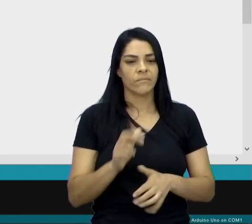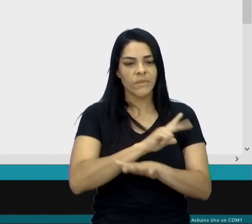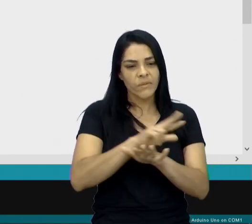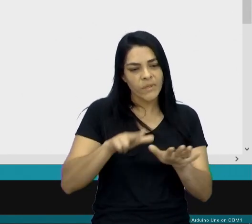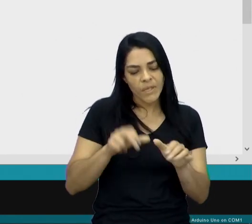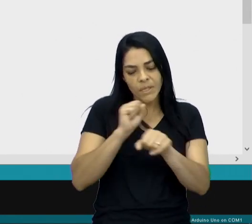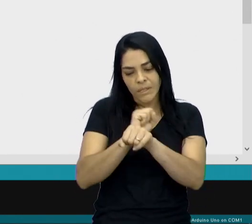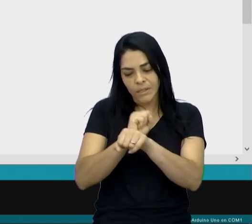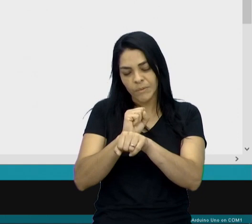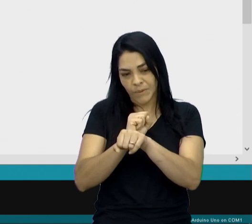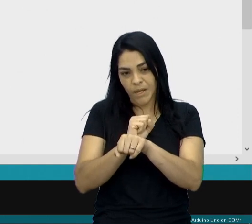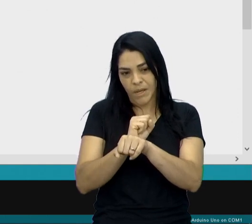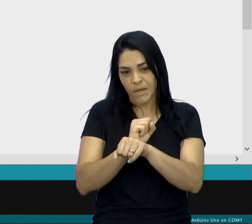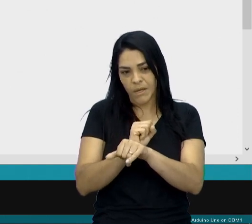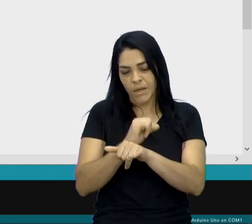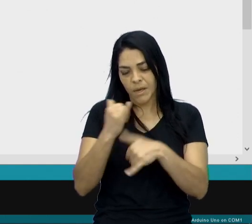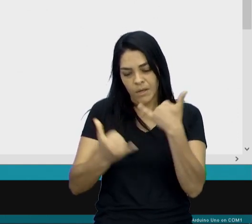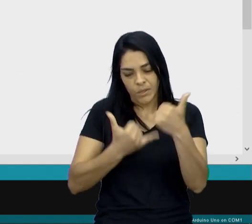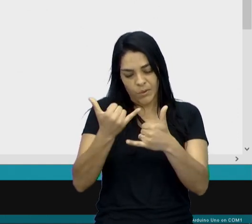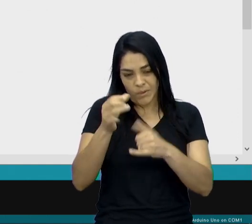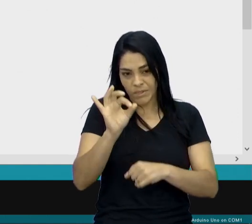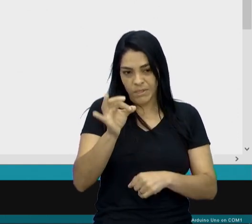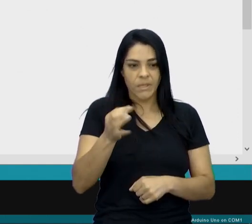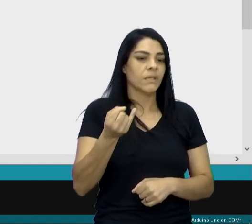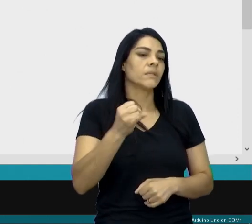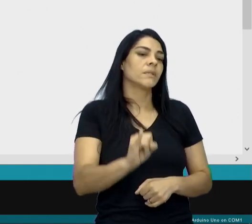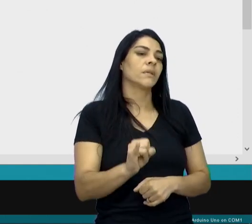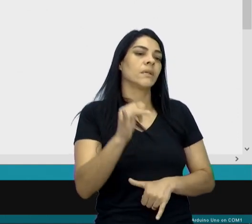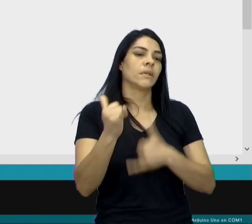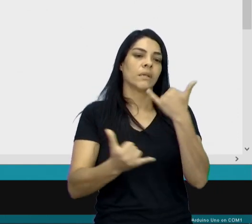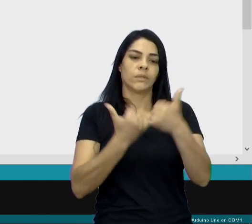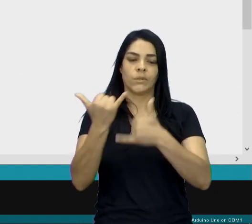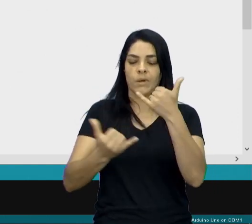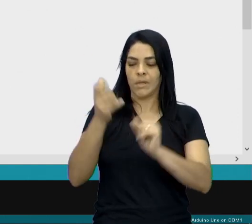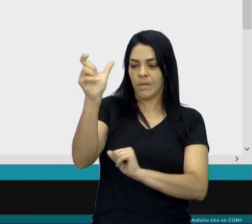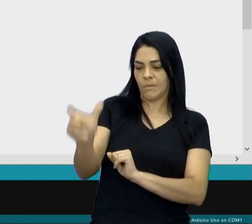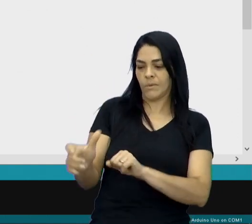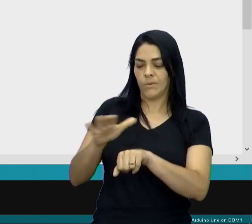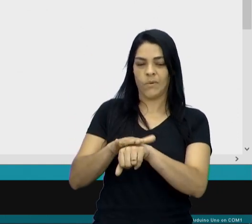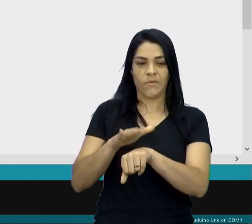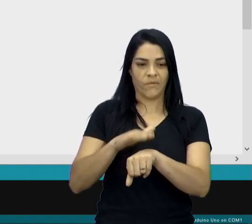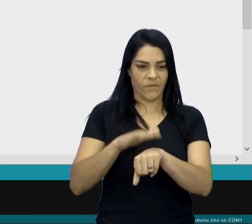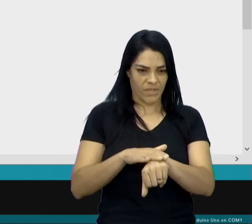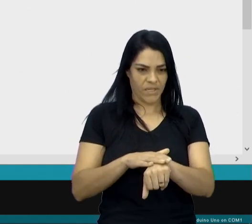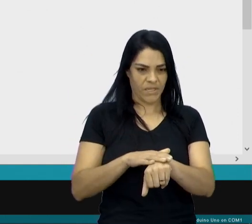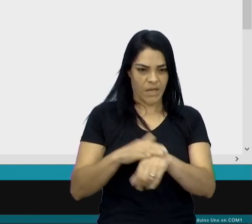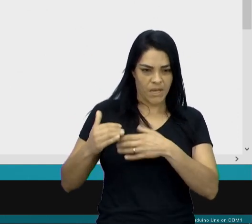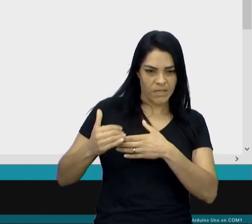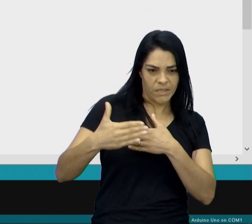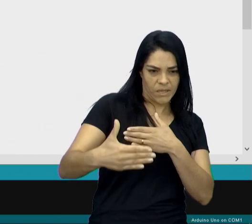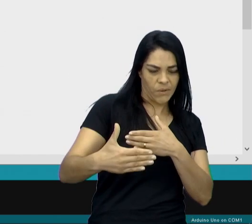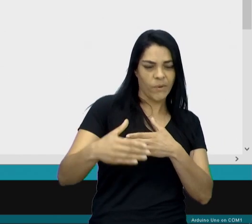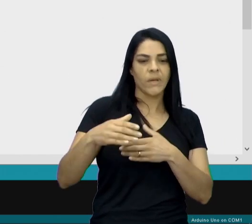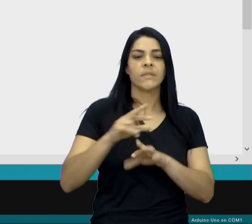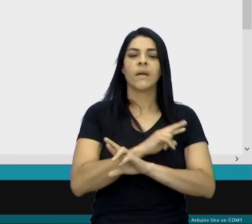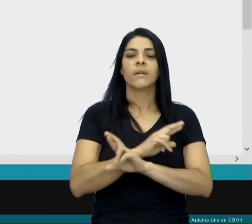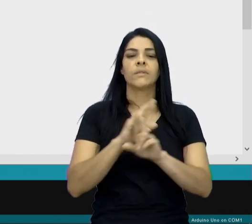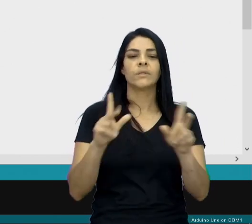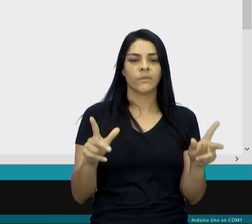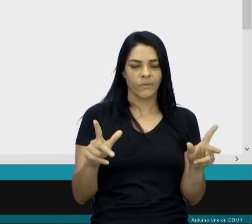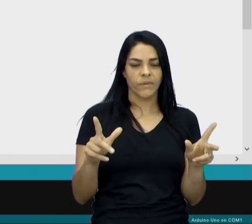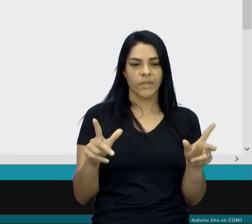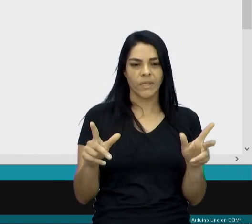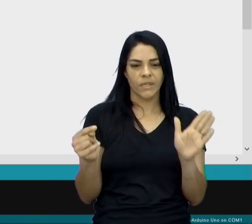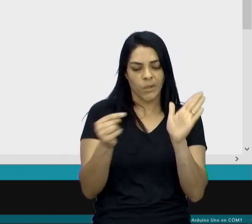vai esperar essa jogada. Tá certo? Se a jogada que o cara fizer, ó, se a sequência for diferente